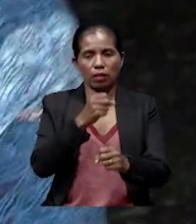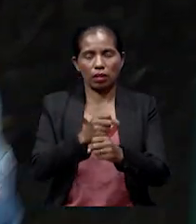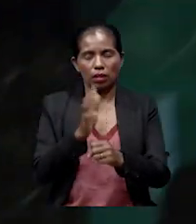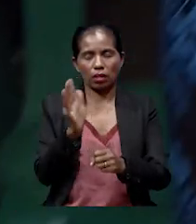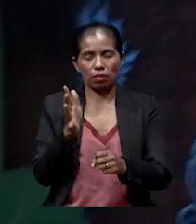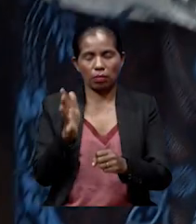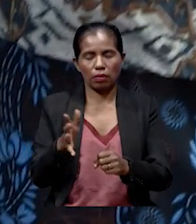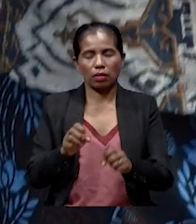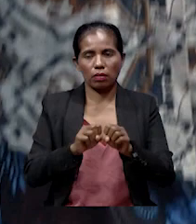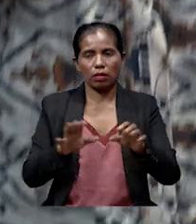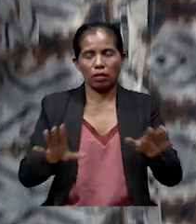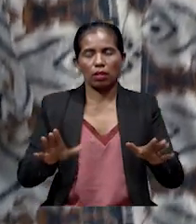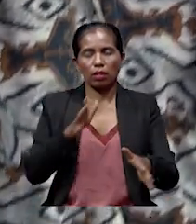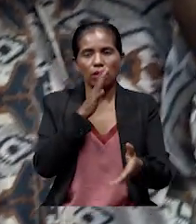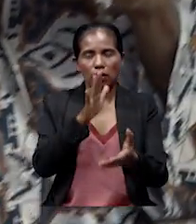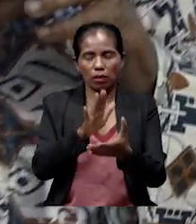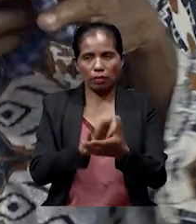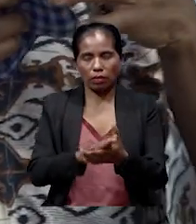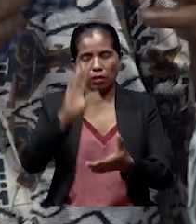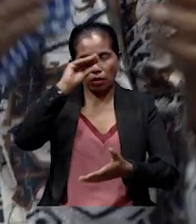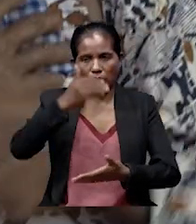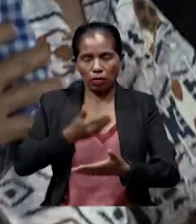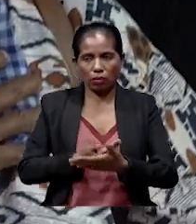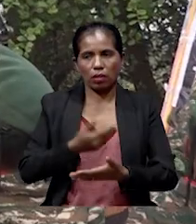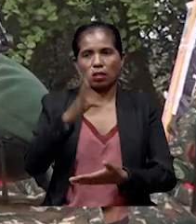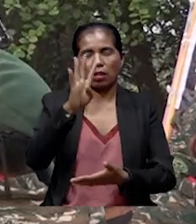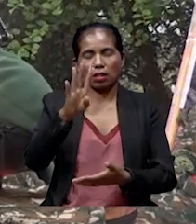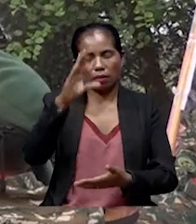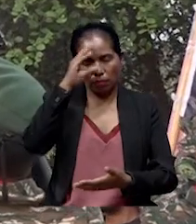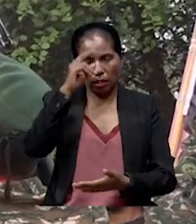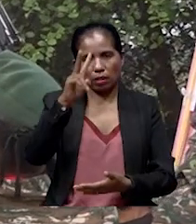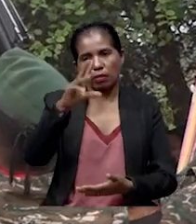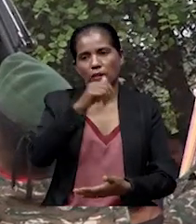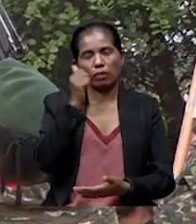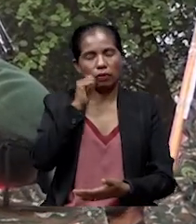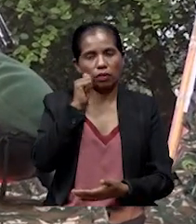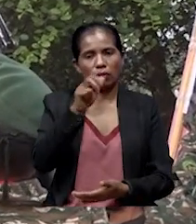husi kela fen Lourdes Gonçalves, no oang nainghat, mane rua no feto ruam.